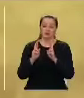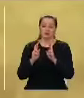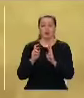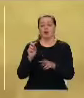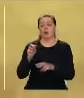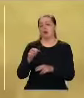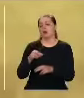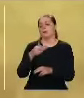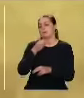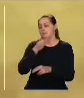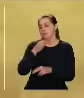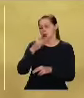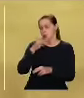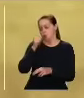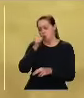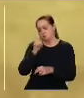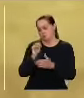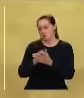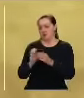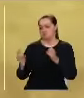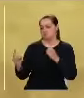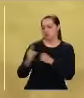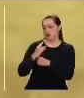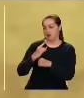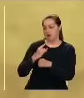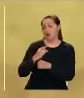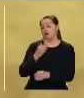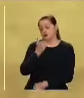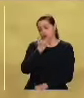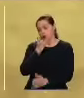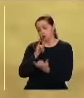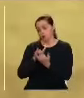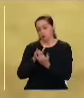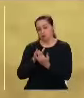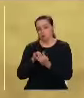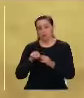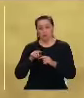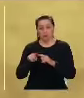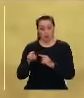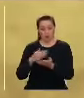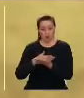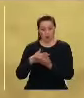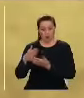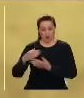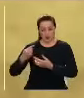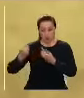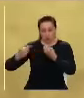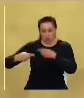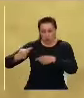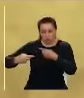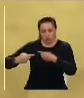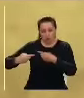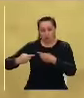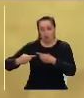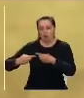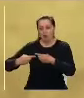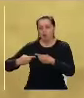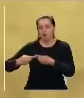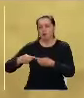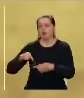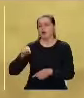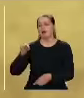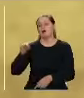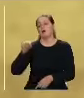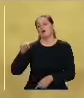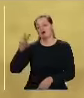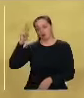perdoo, fica junto, daqui a pouquinho surge uma discussão, alguma coisa que a pessoa falhou, ela vai lá e pega o